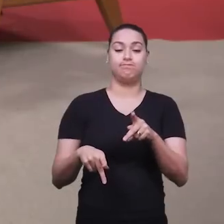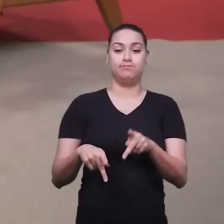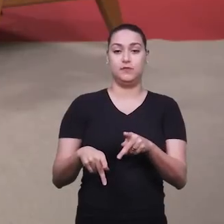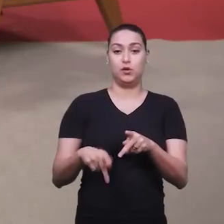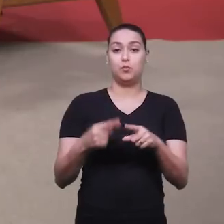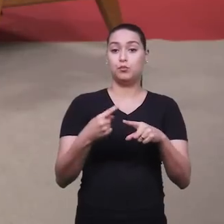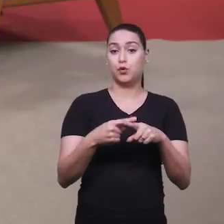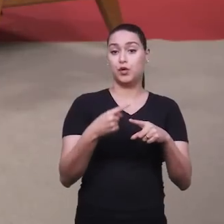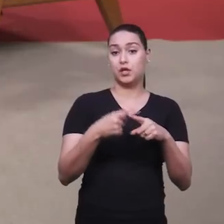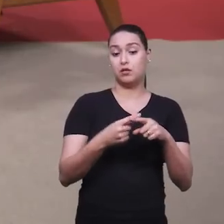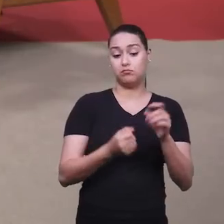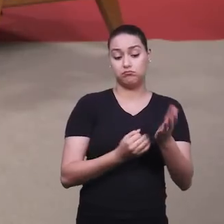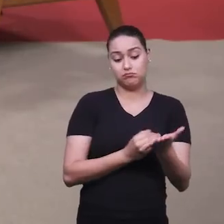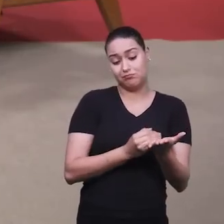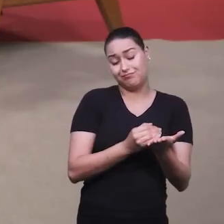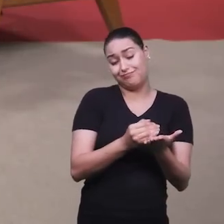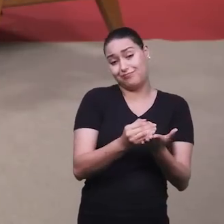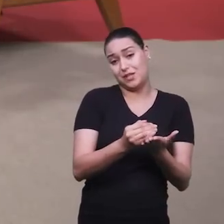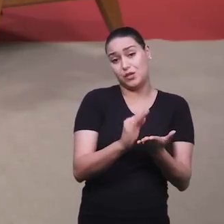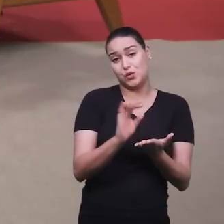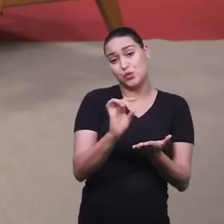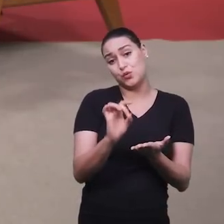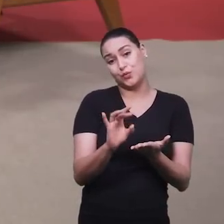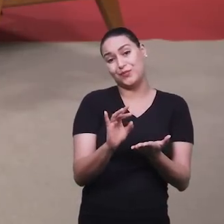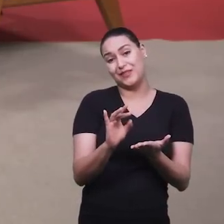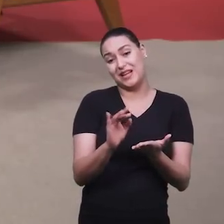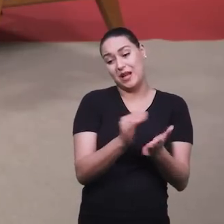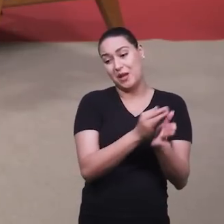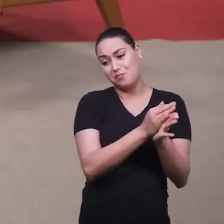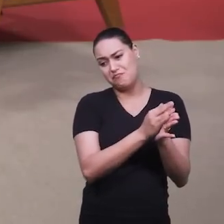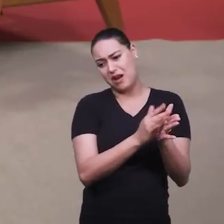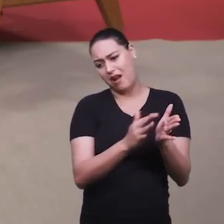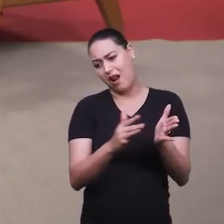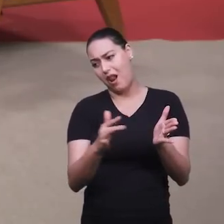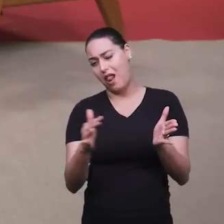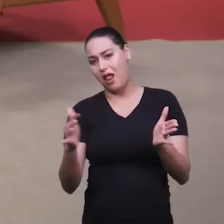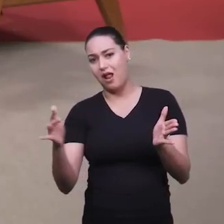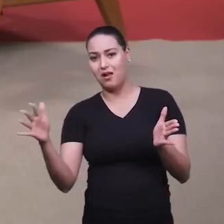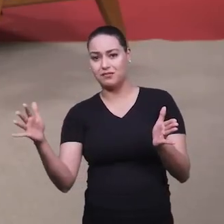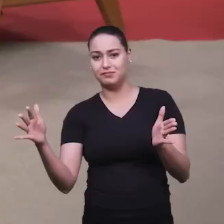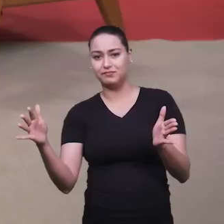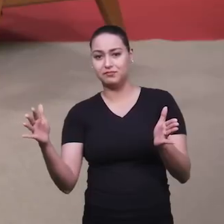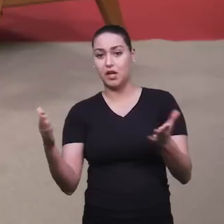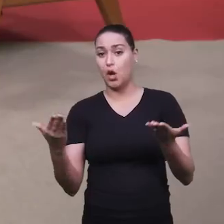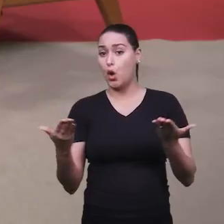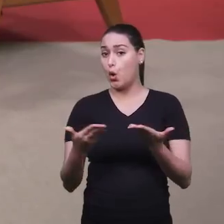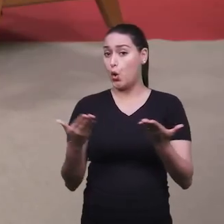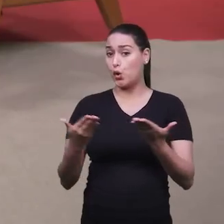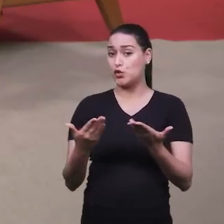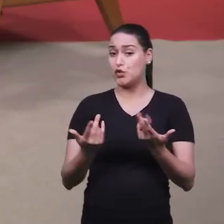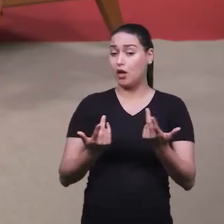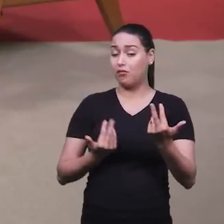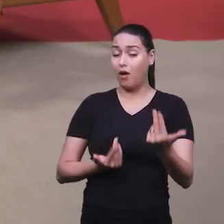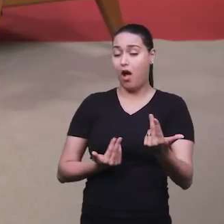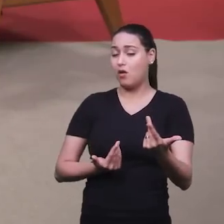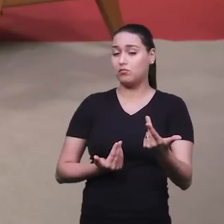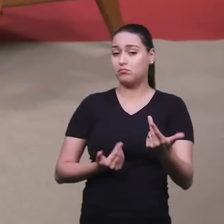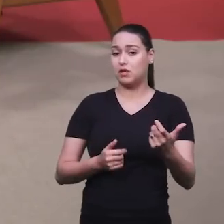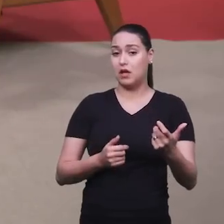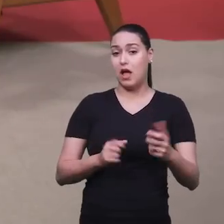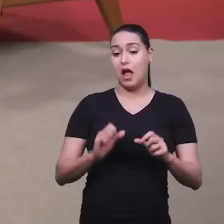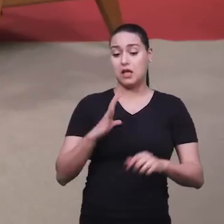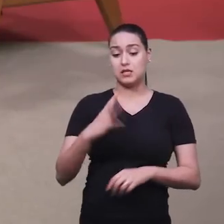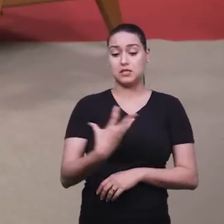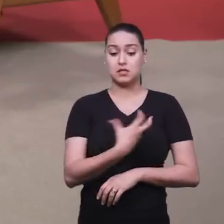que estava tendo início. E hoje, para nós, da mesma forma, para o homem, salvação é um ato, começa